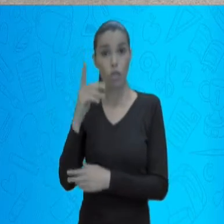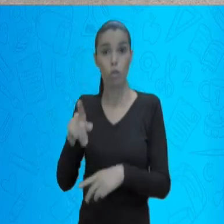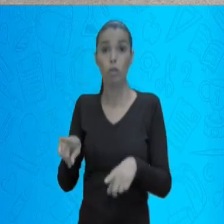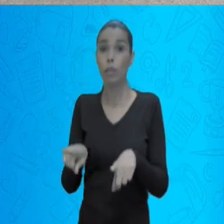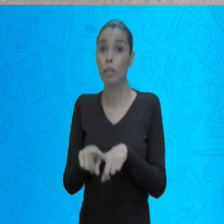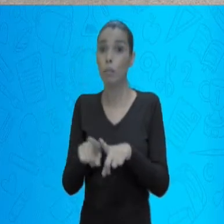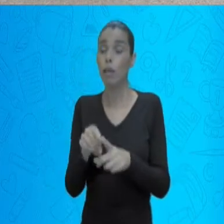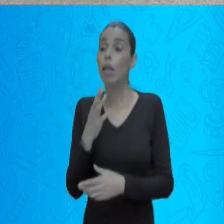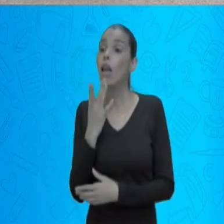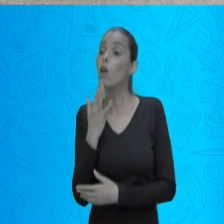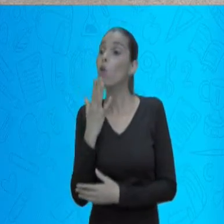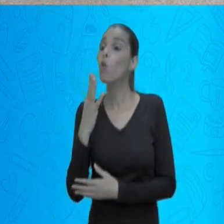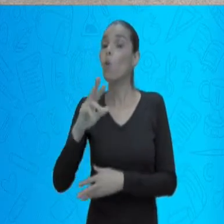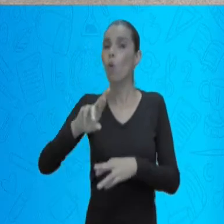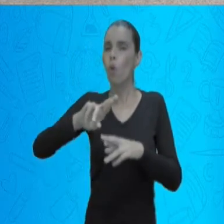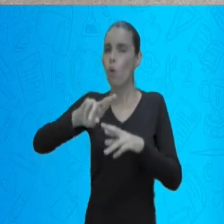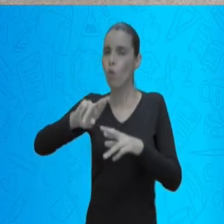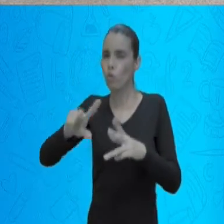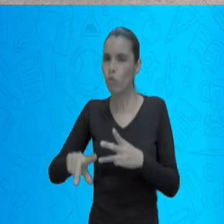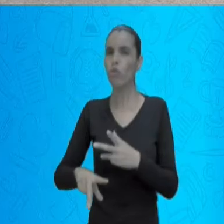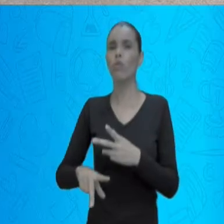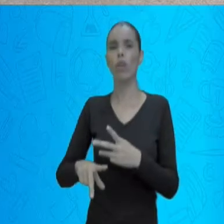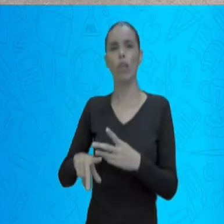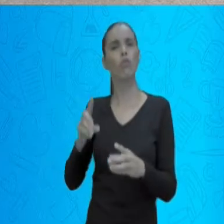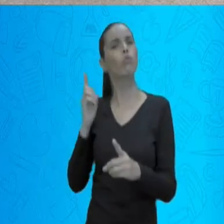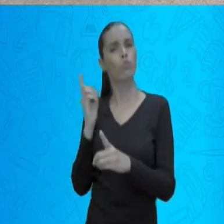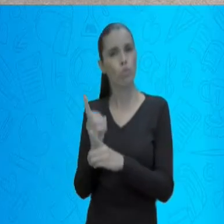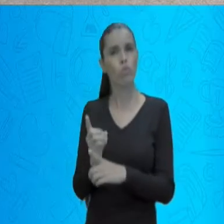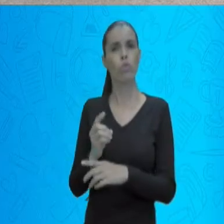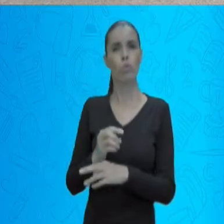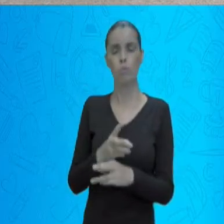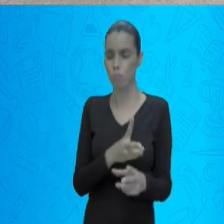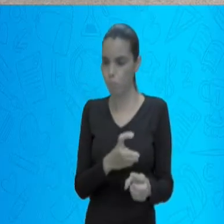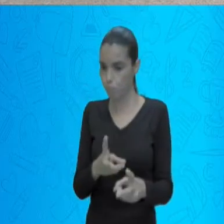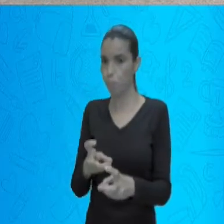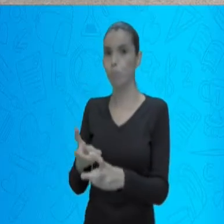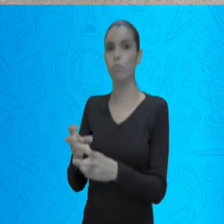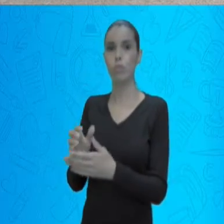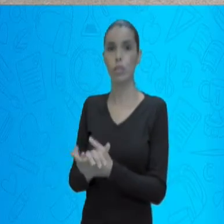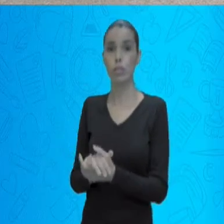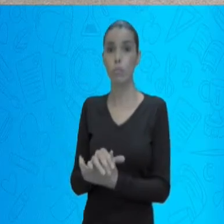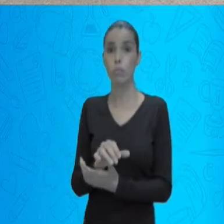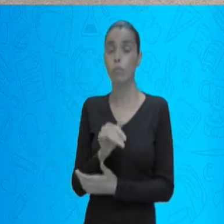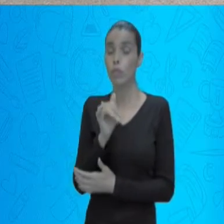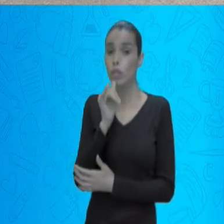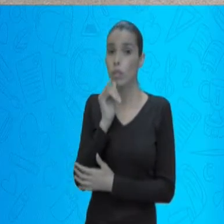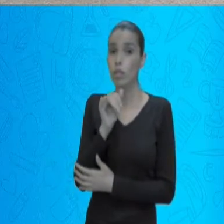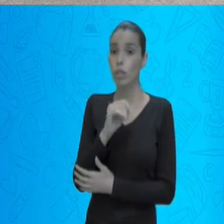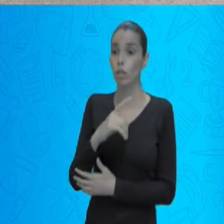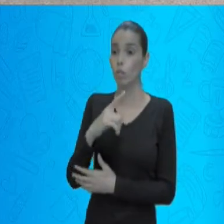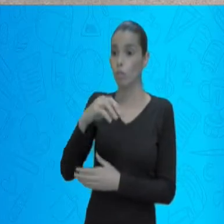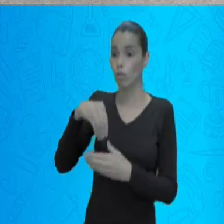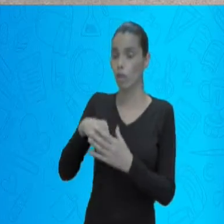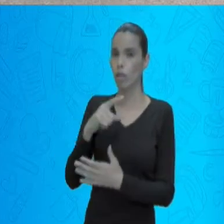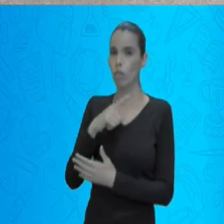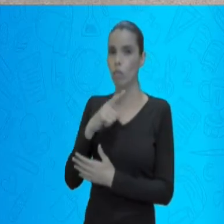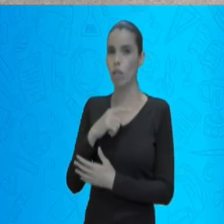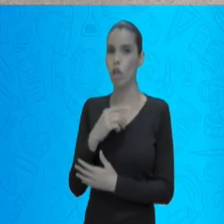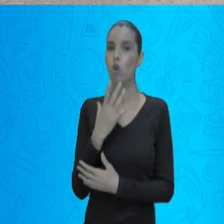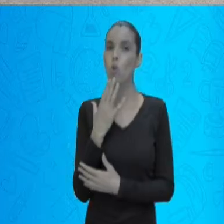diferente. Então, já percebi duas colorações, já é uma mistura heterogênea, já